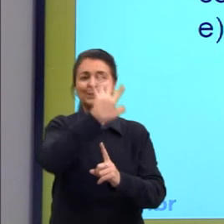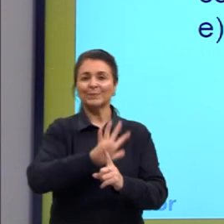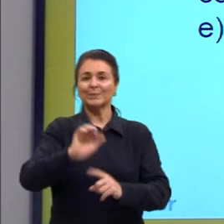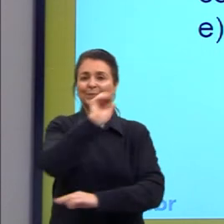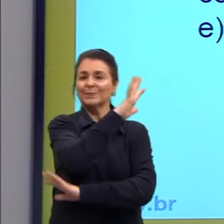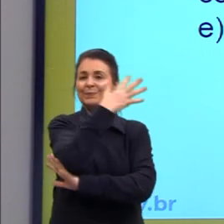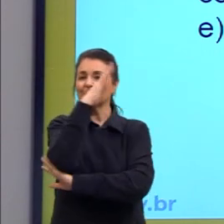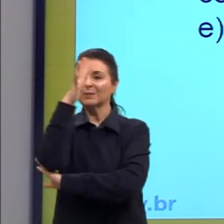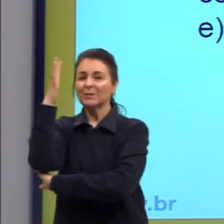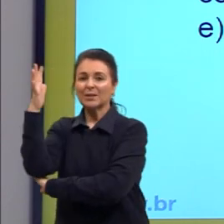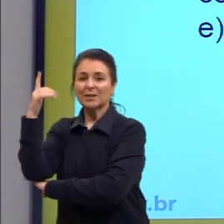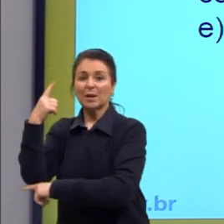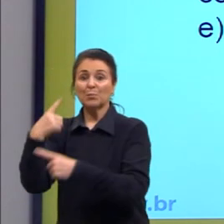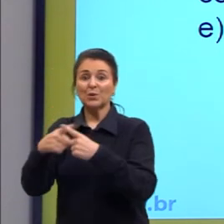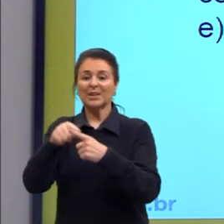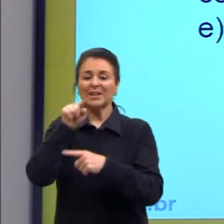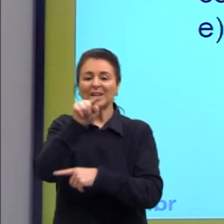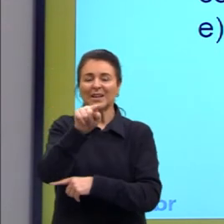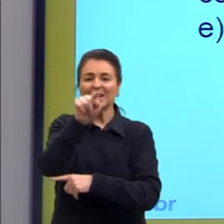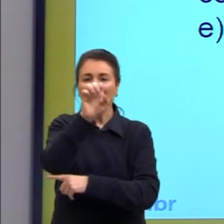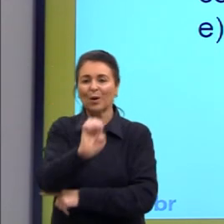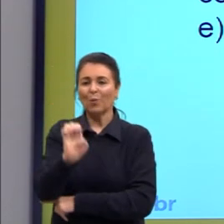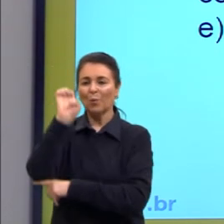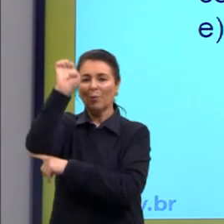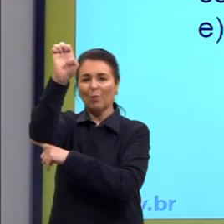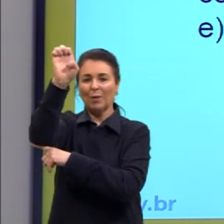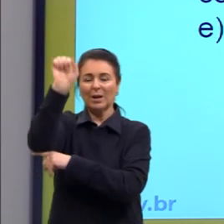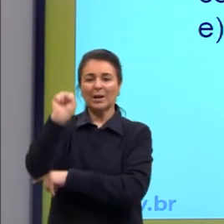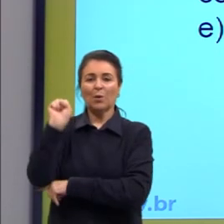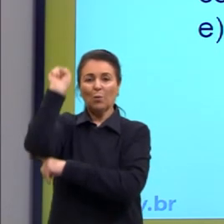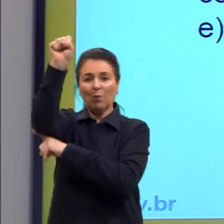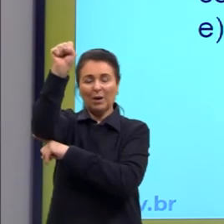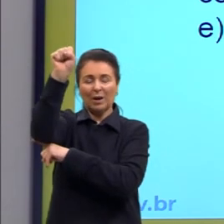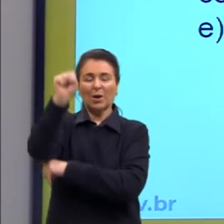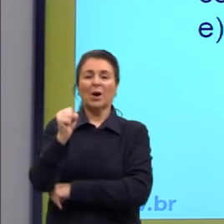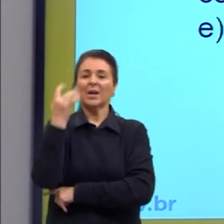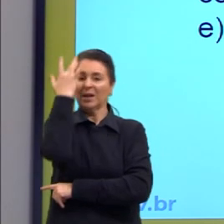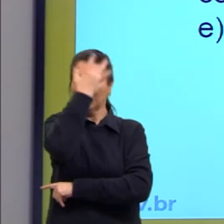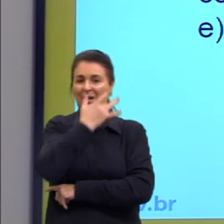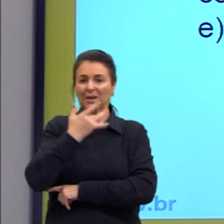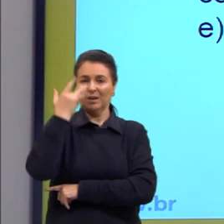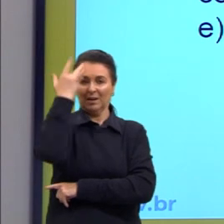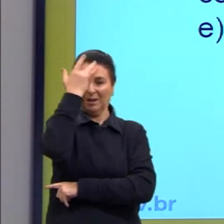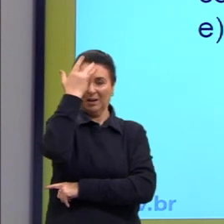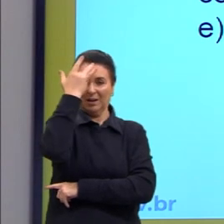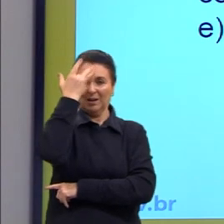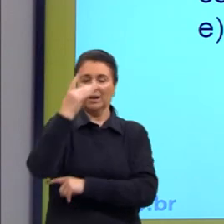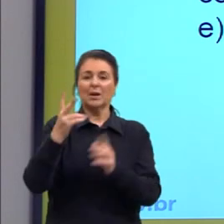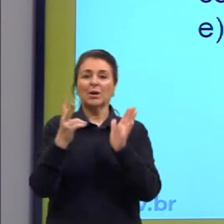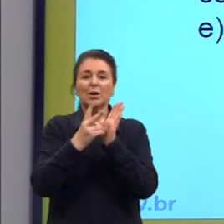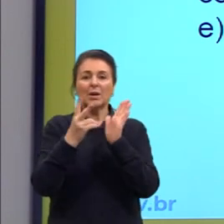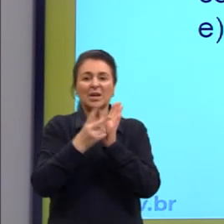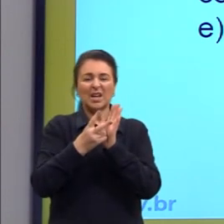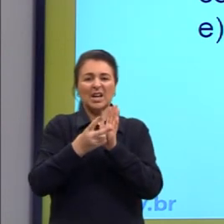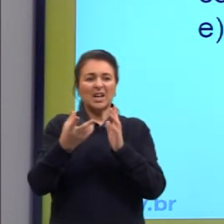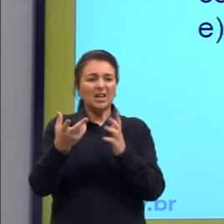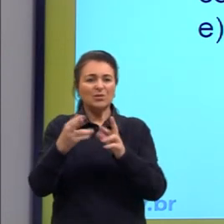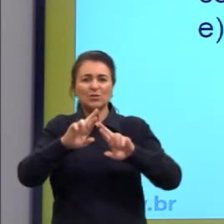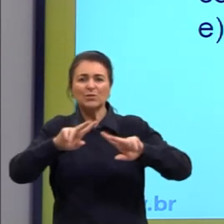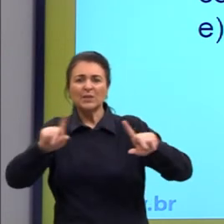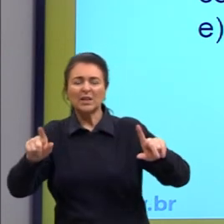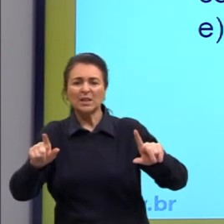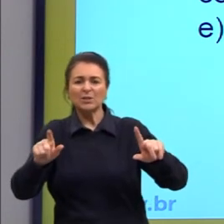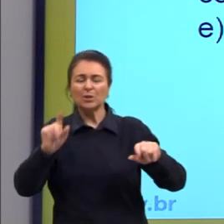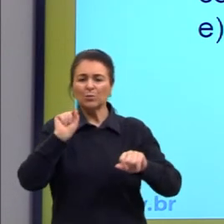da natureza da qual ele é o herói épico né então a representação do elemento indígena é distorcida da realidade em que Ele viveu